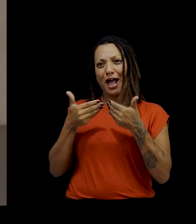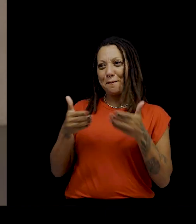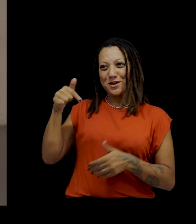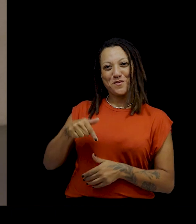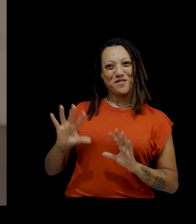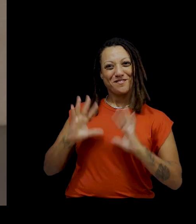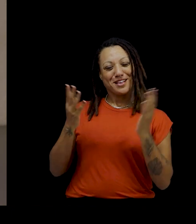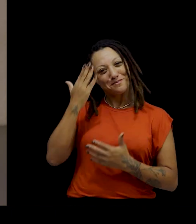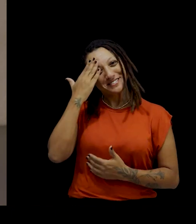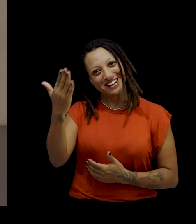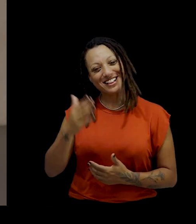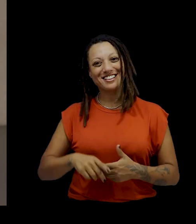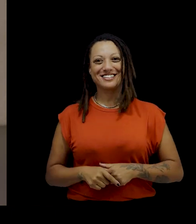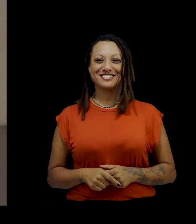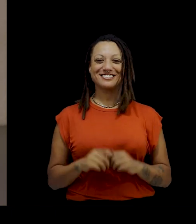E obrigado.